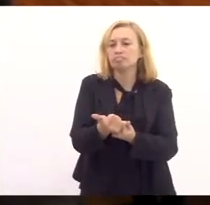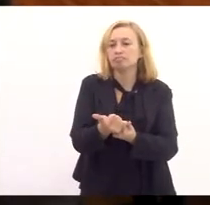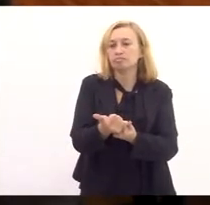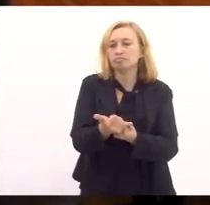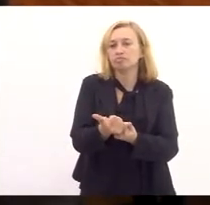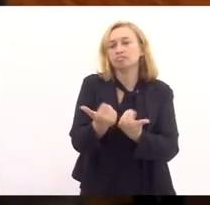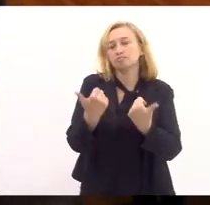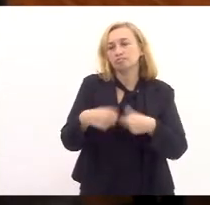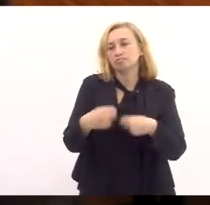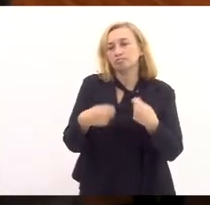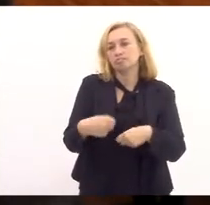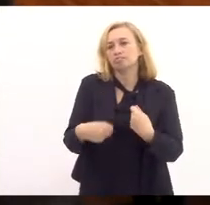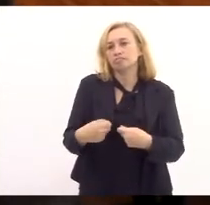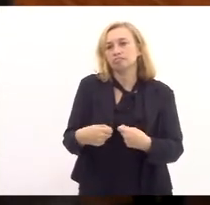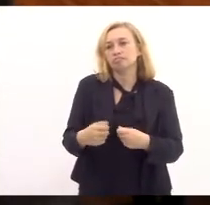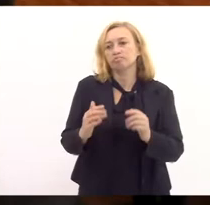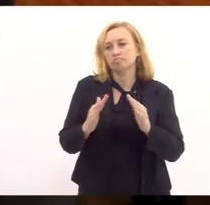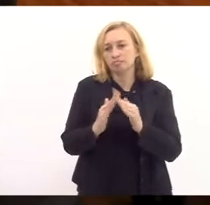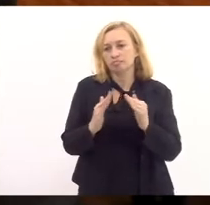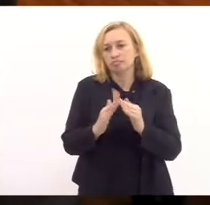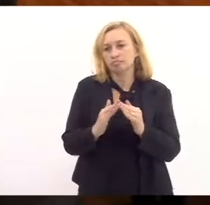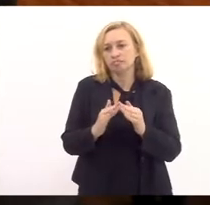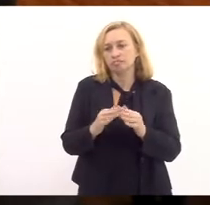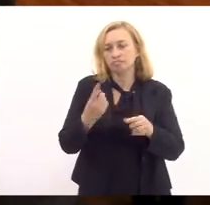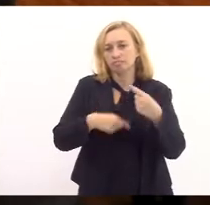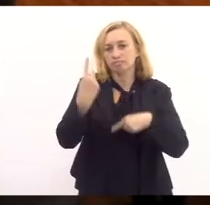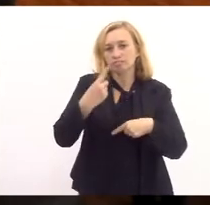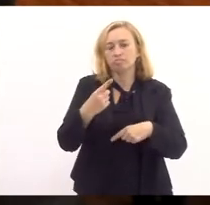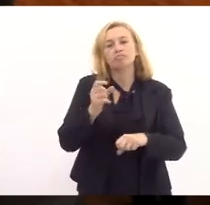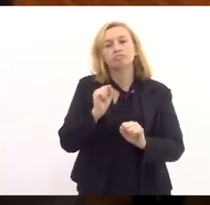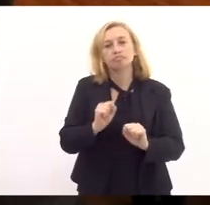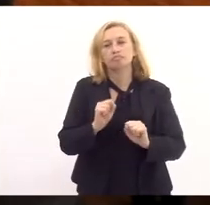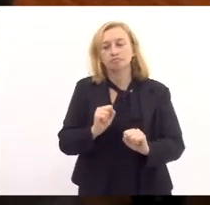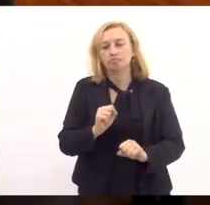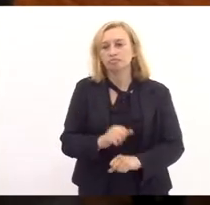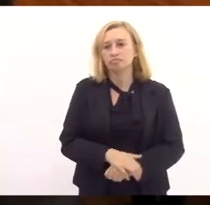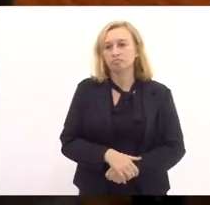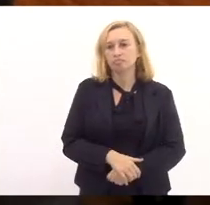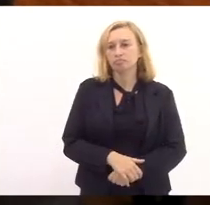e a colaboração desta casa para a gente superar.